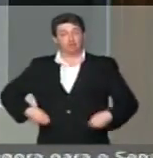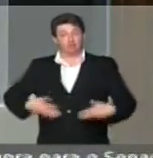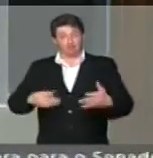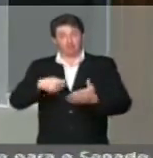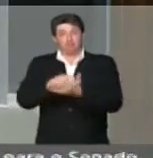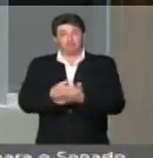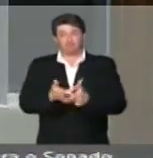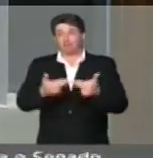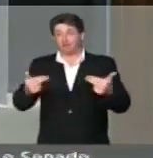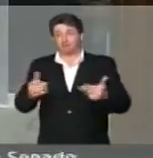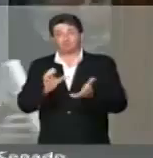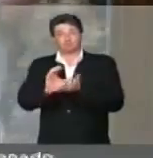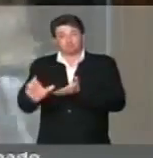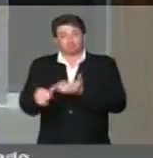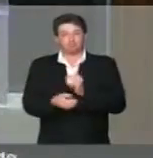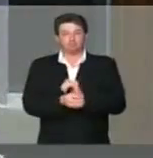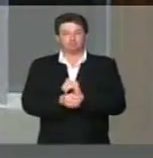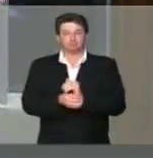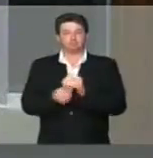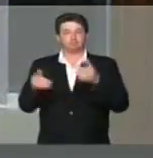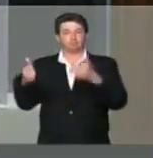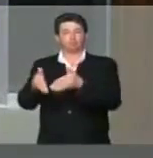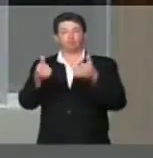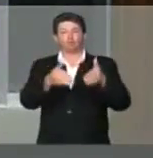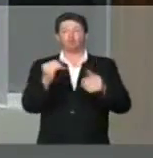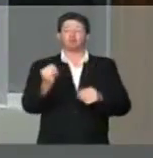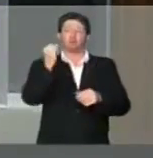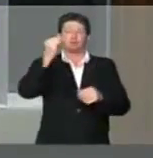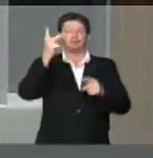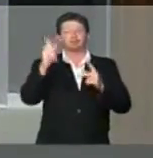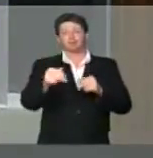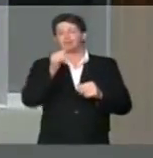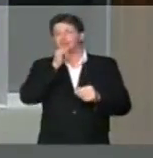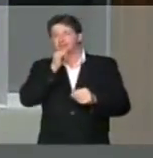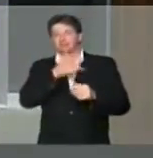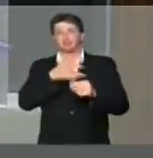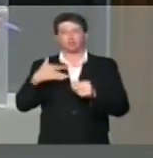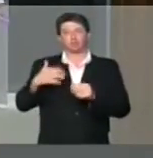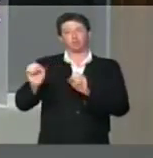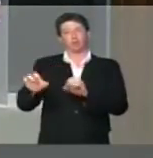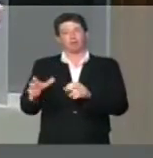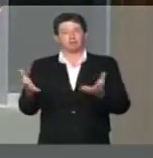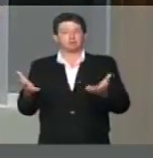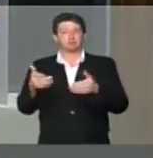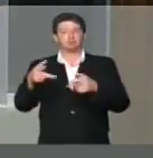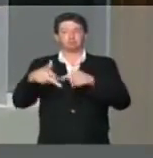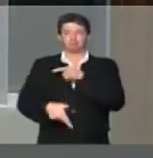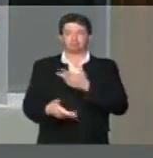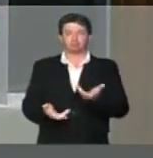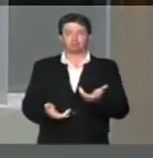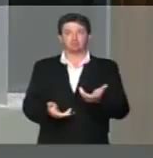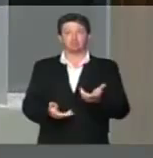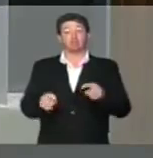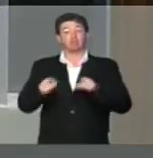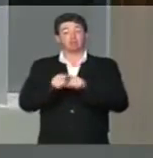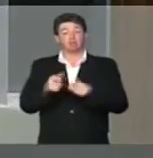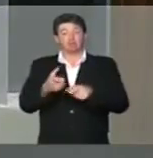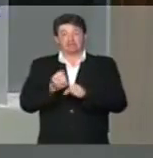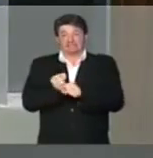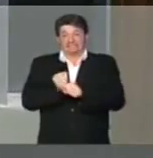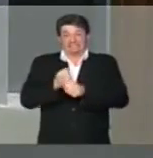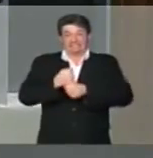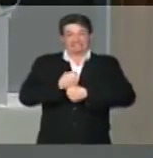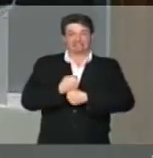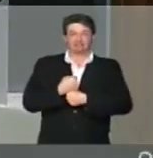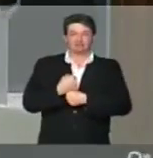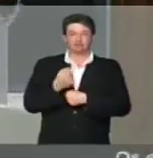também, além dos de investimento em áreas fundamentais como educação e saúde, e estrangulamento financeiro de estados e